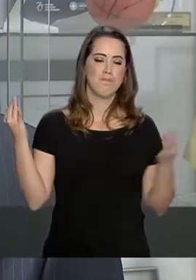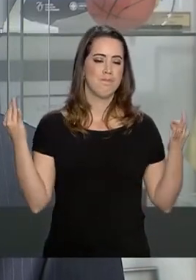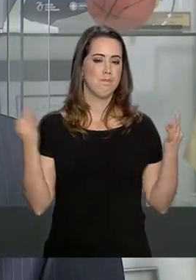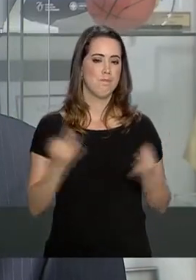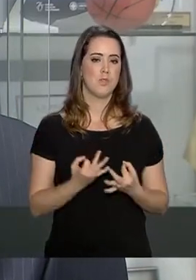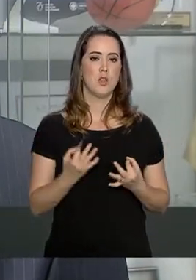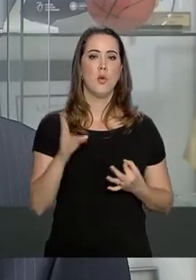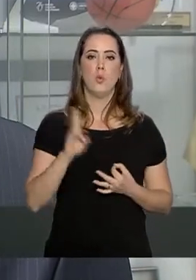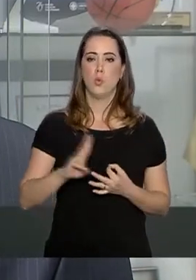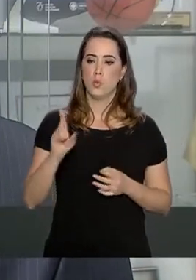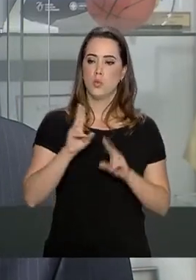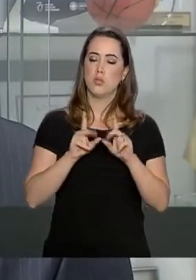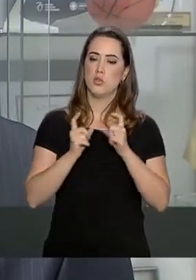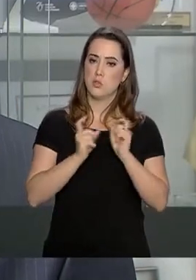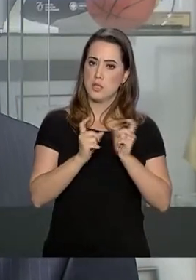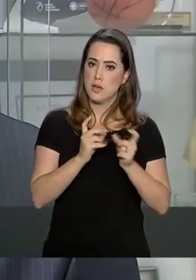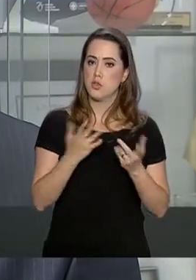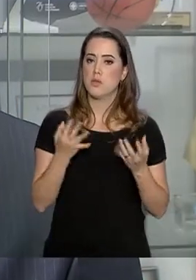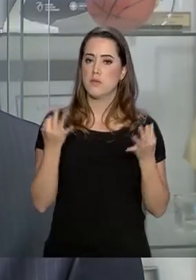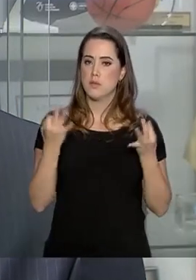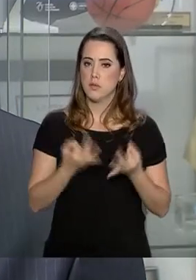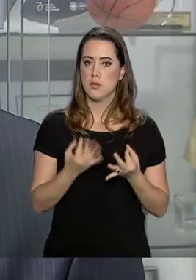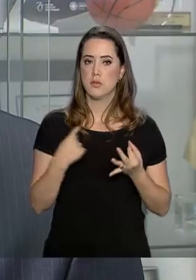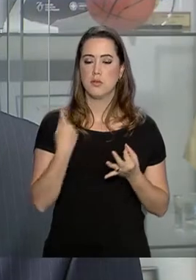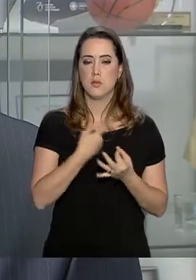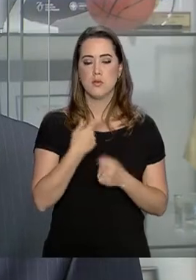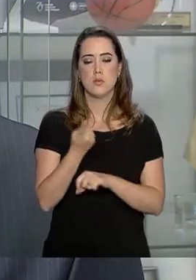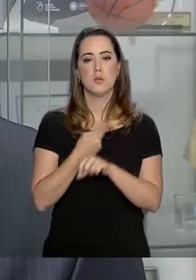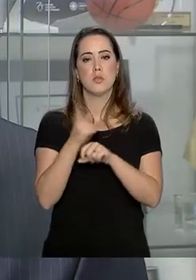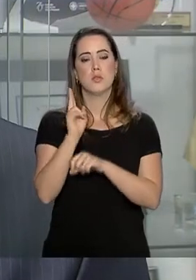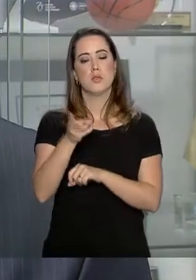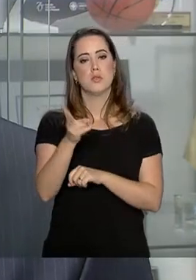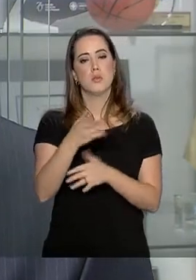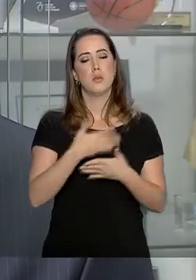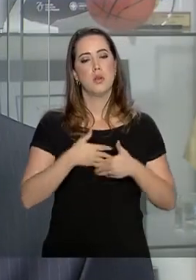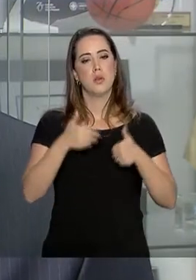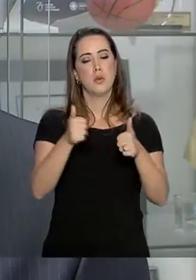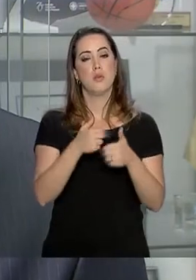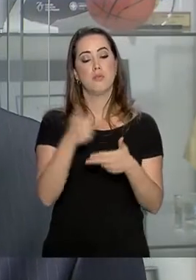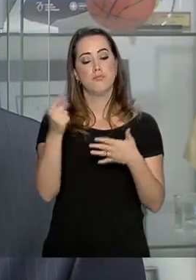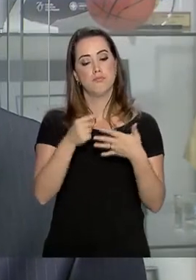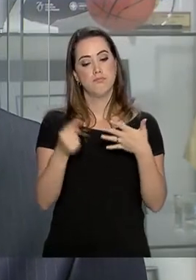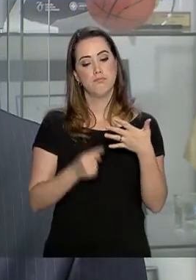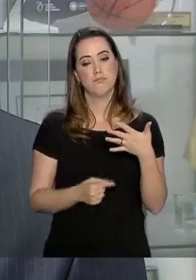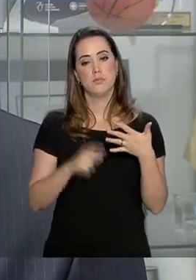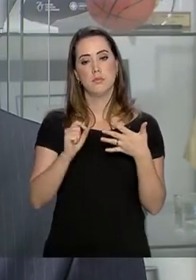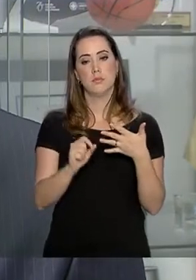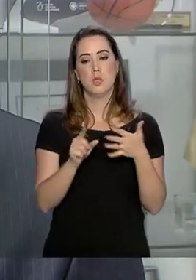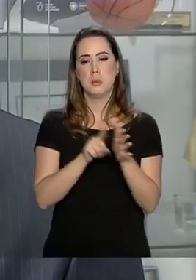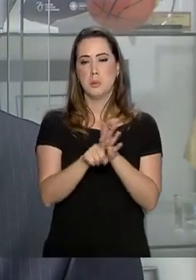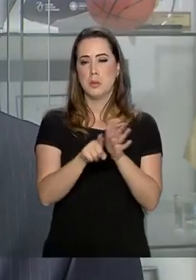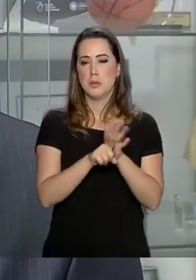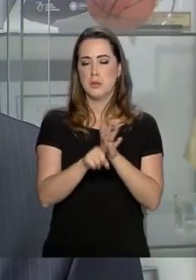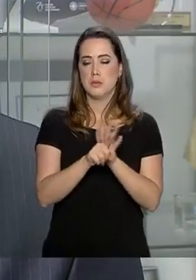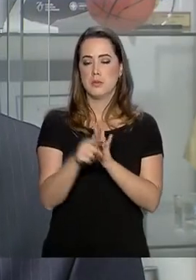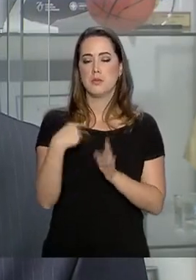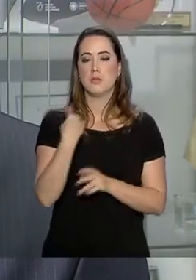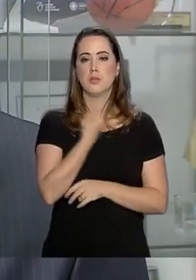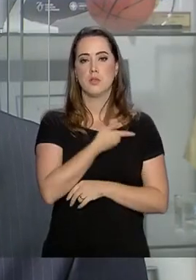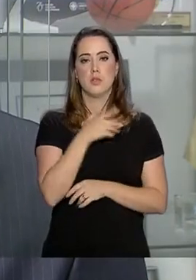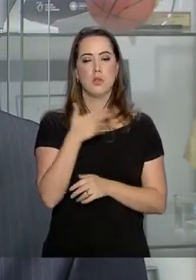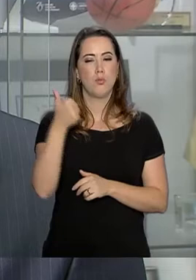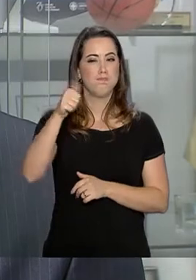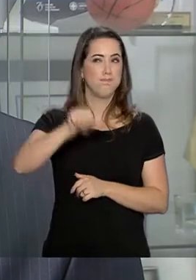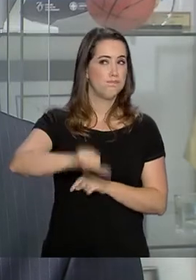efetiva ferramenta de gestão, né? Buscando sempre melhorar naqueles quesitos da pesquisa em que nós somos